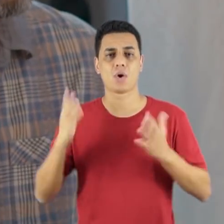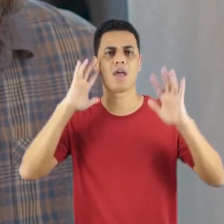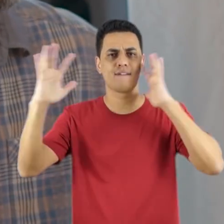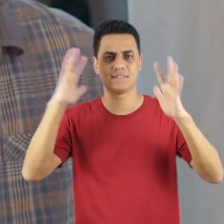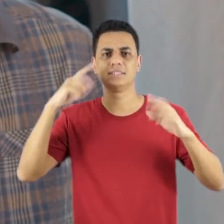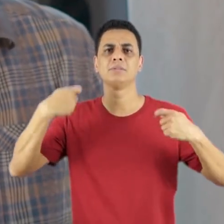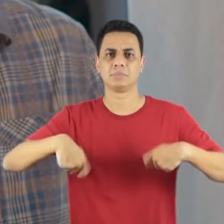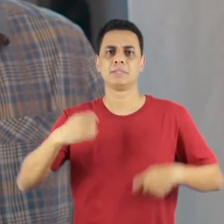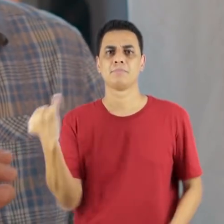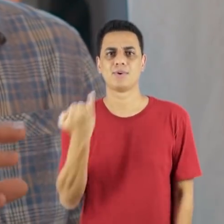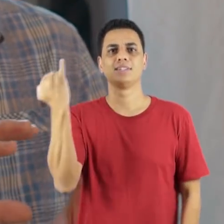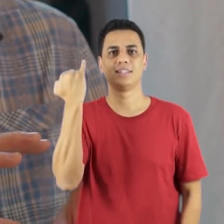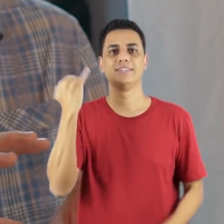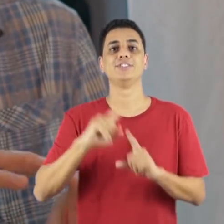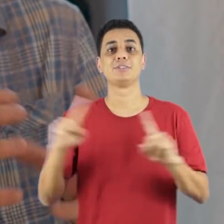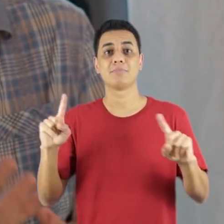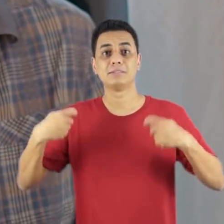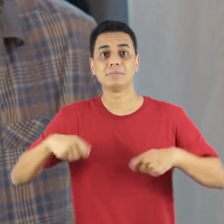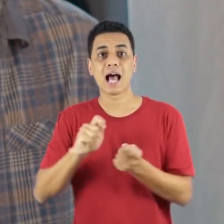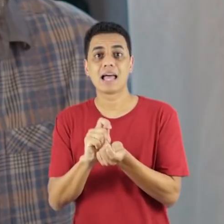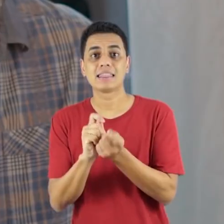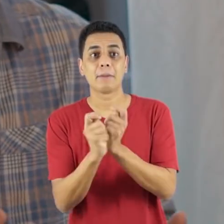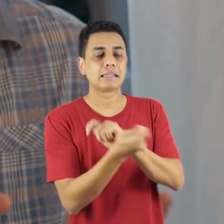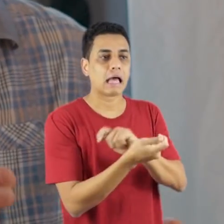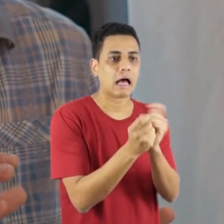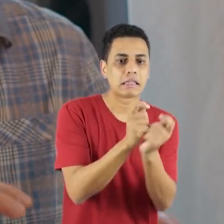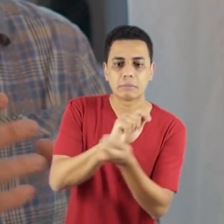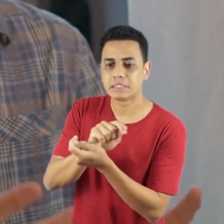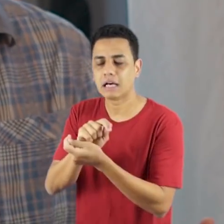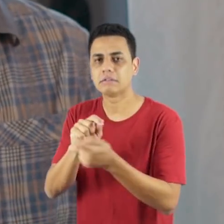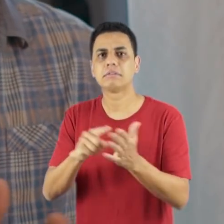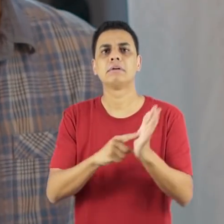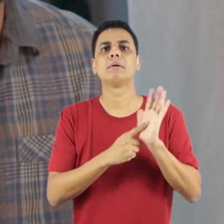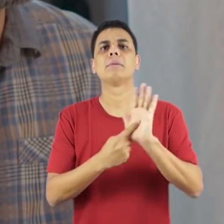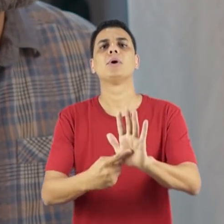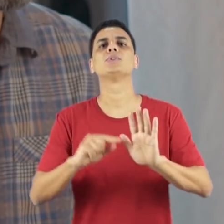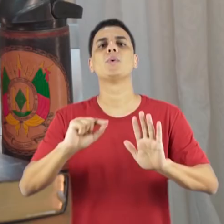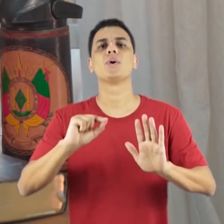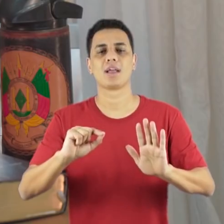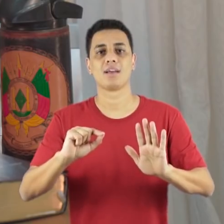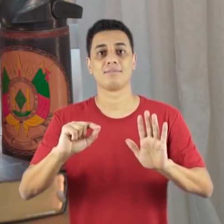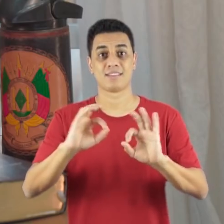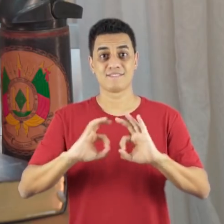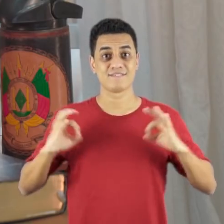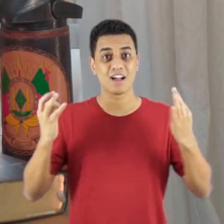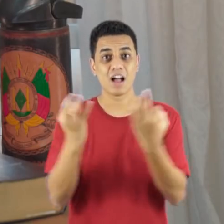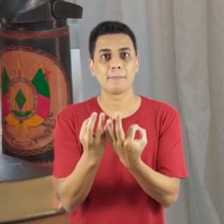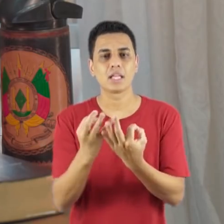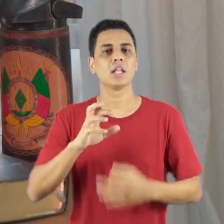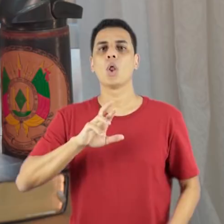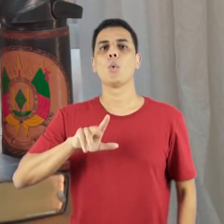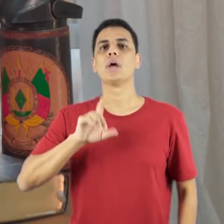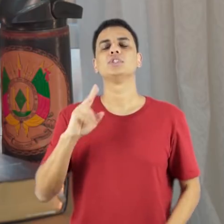são preciosas, mas as muitas adaptações revelaram um caos por trás dessa pandemia. O lar, ele deixou